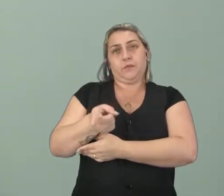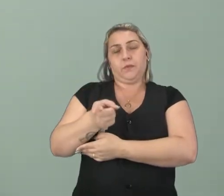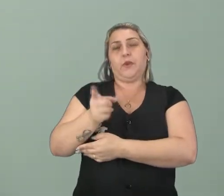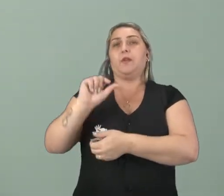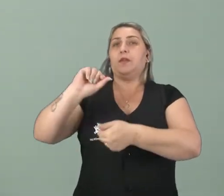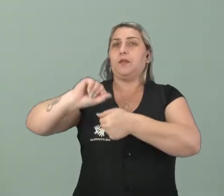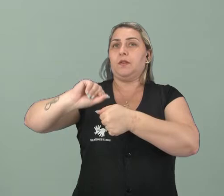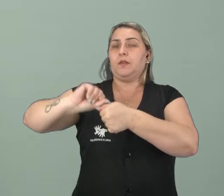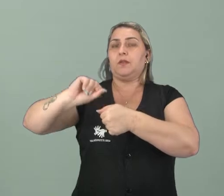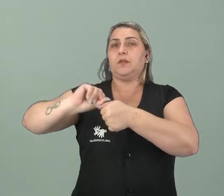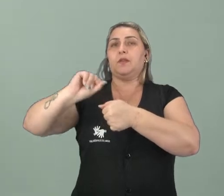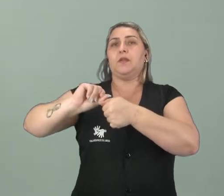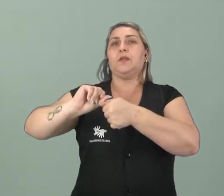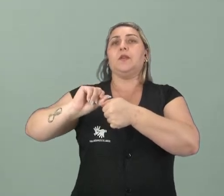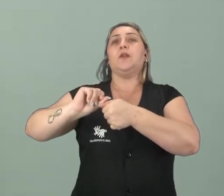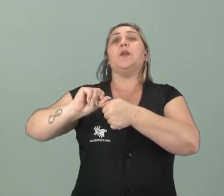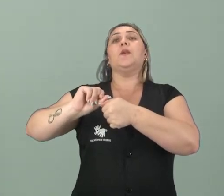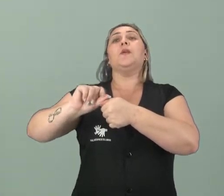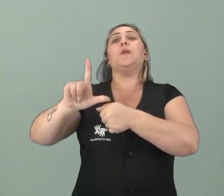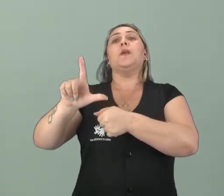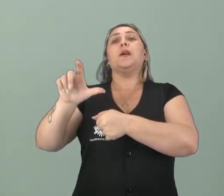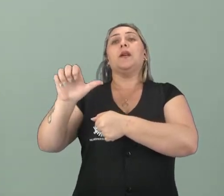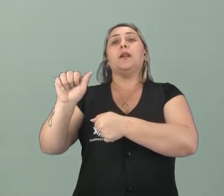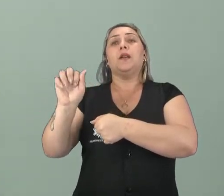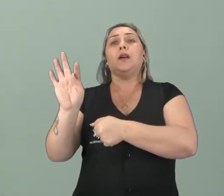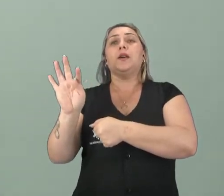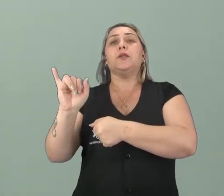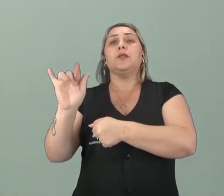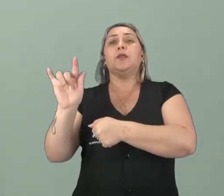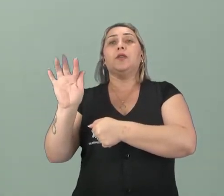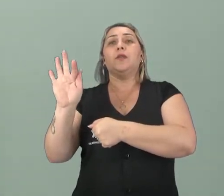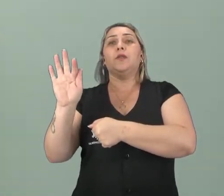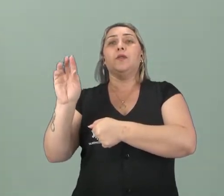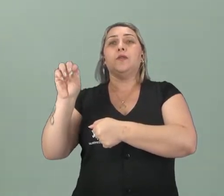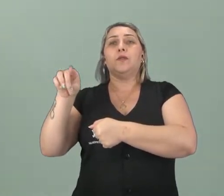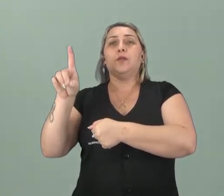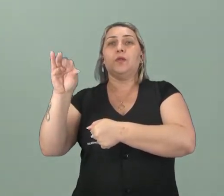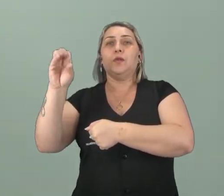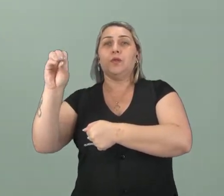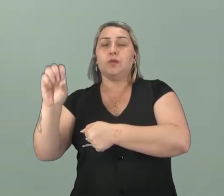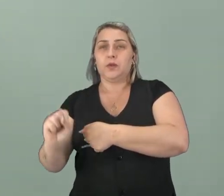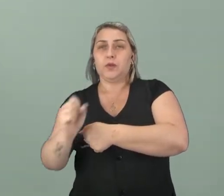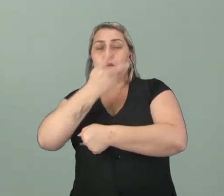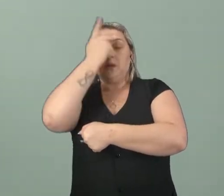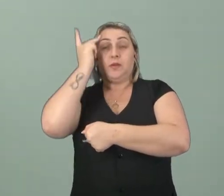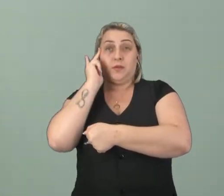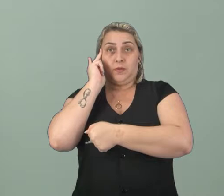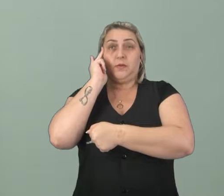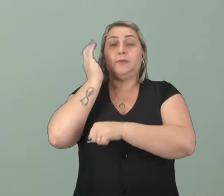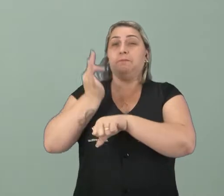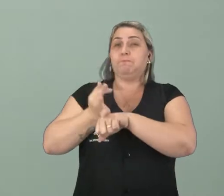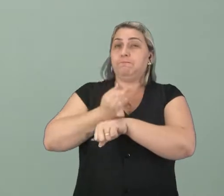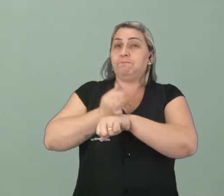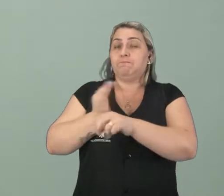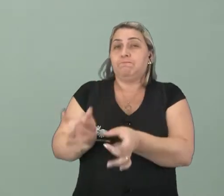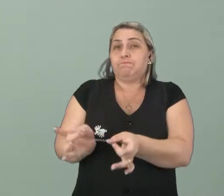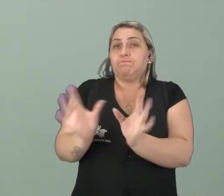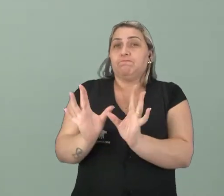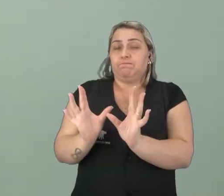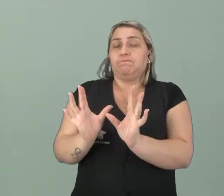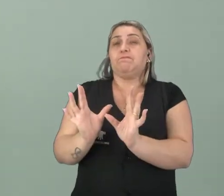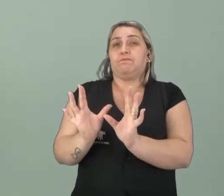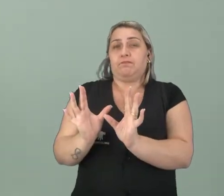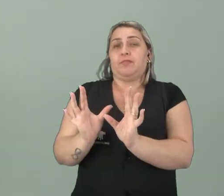e criando então os latifúndios, muitas das vezes pessoas que resistiam em vender sua